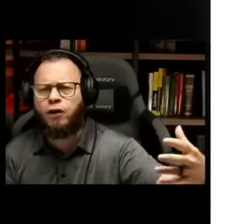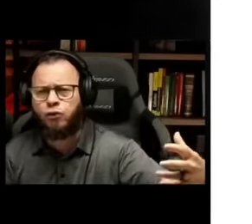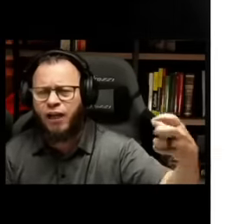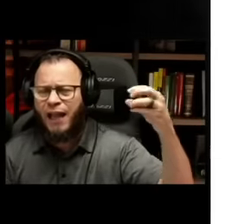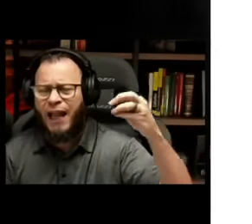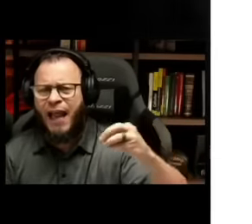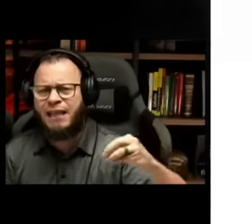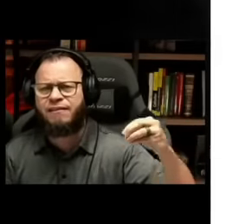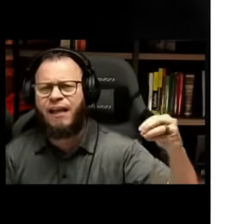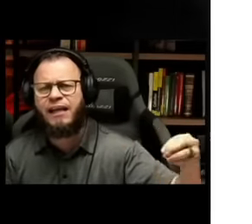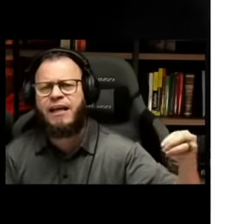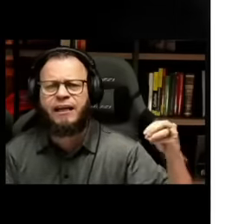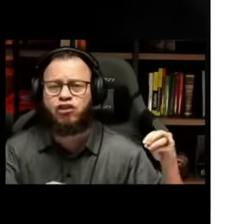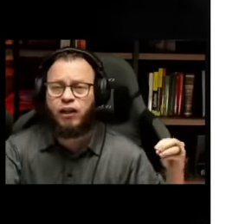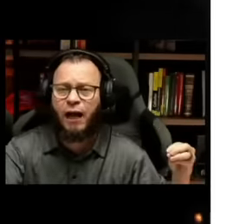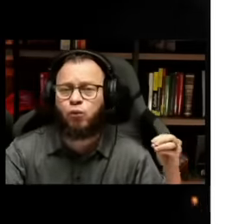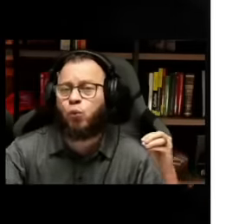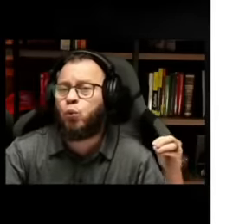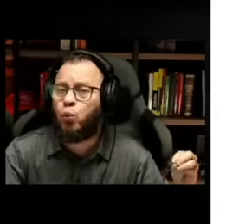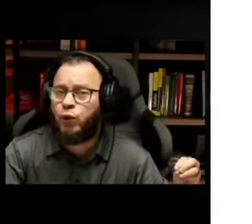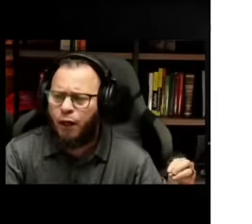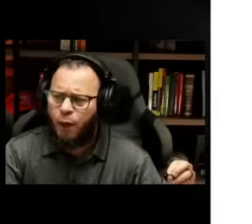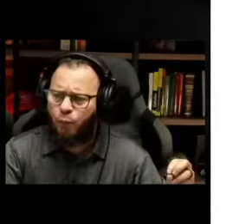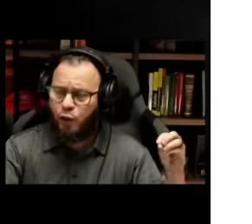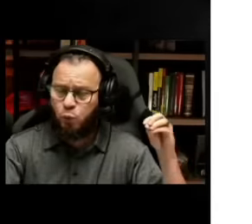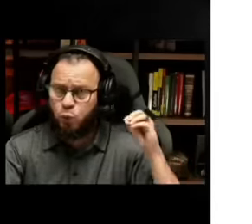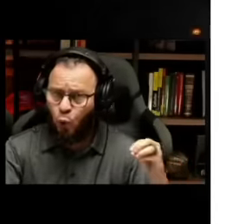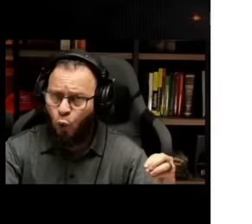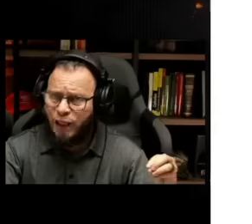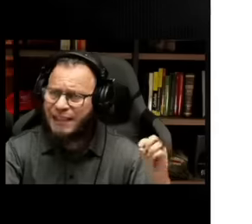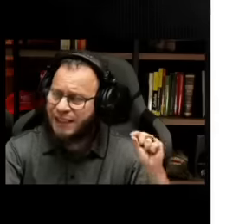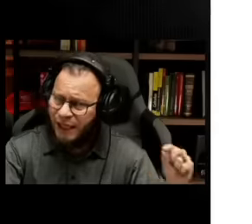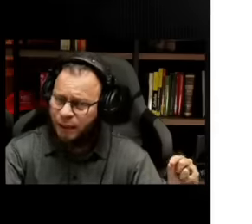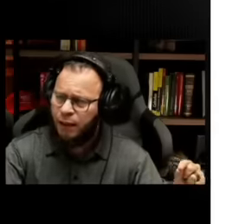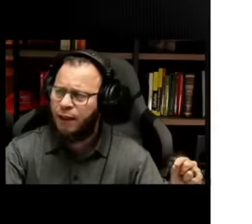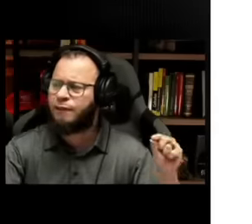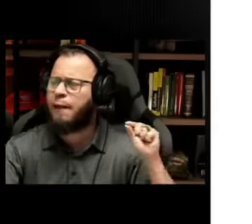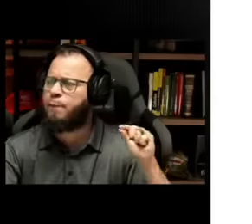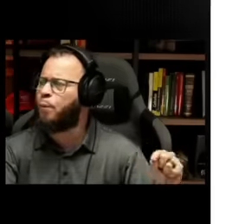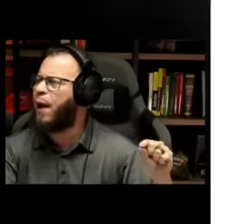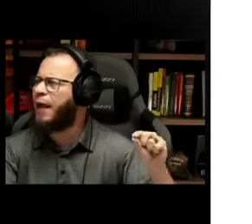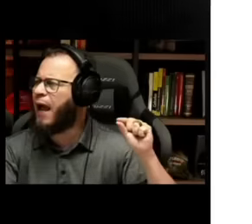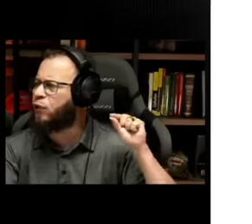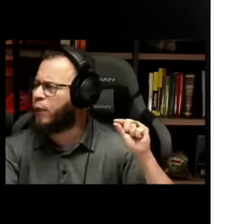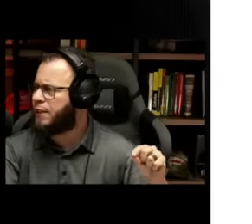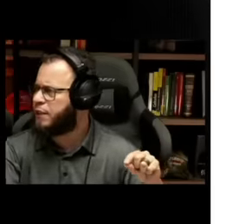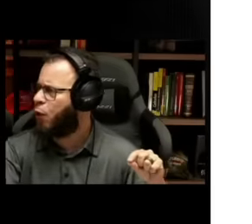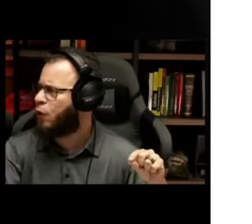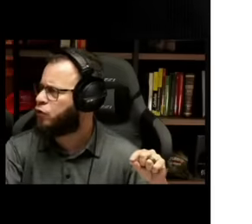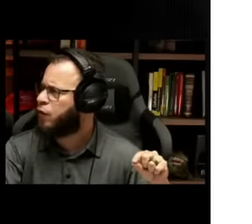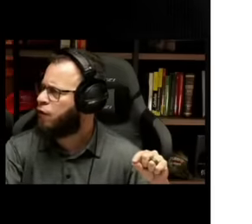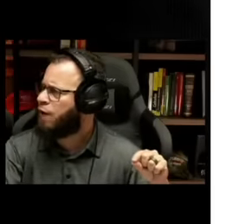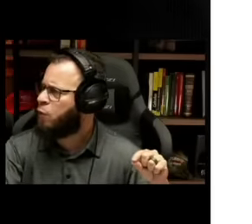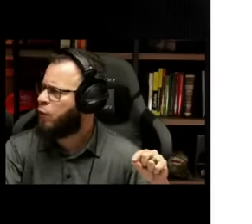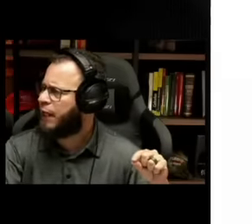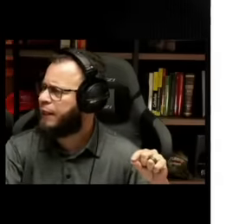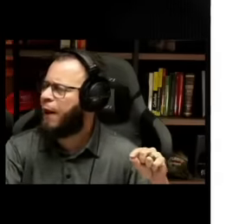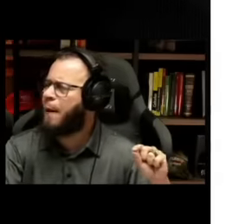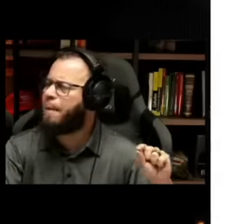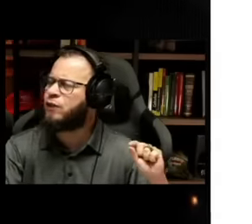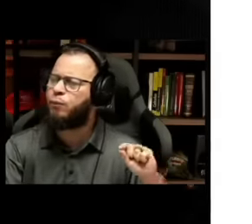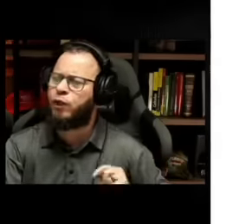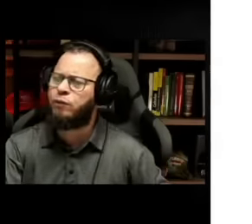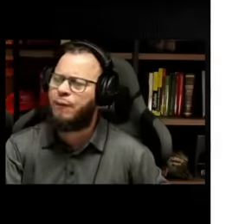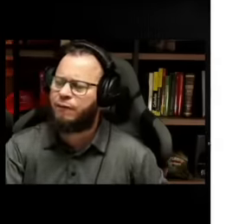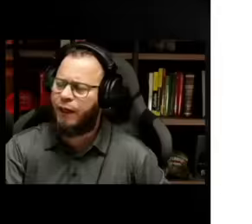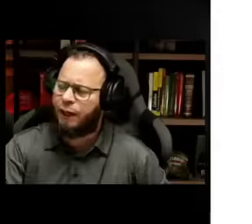ódios ele teria criticado o Lula porque o Lula sim tem propagado esse ódio vamos botar aqui a